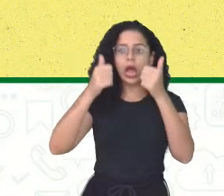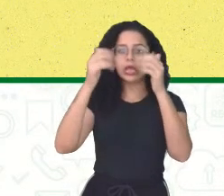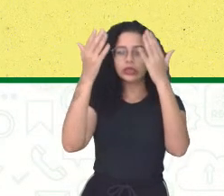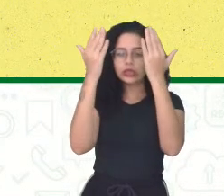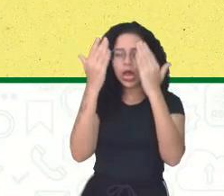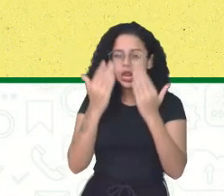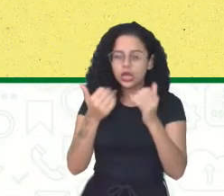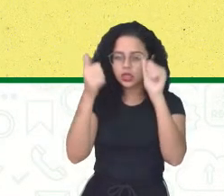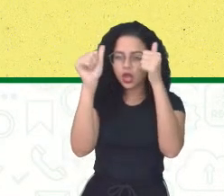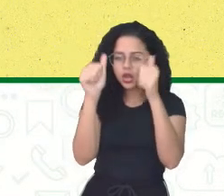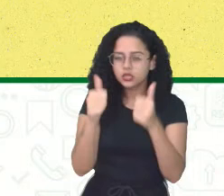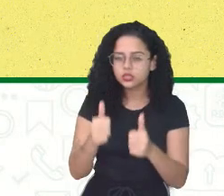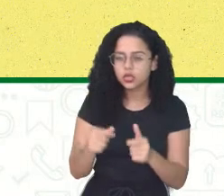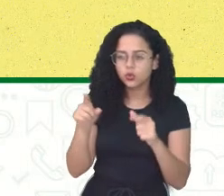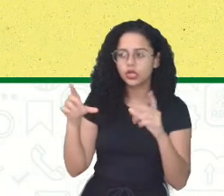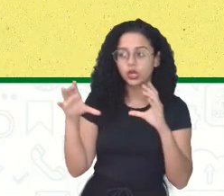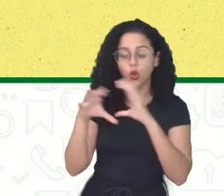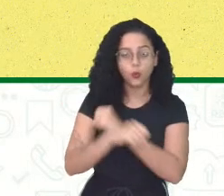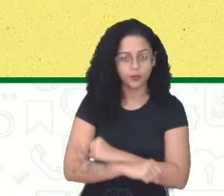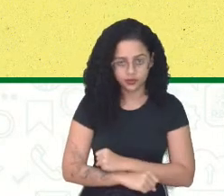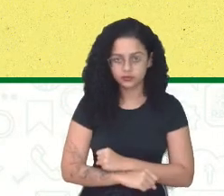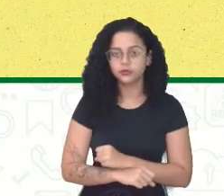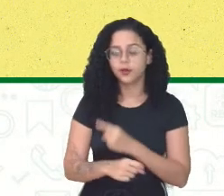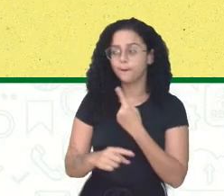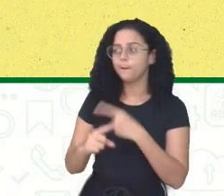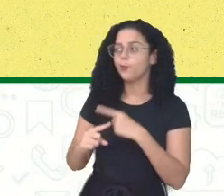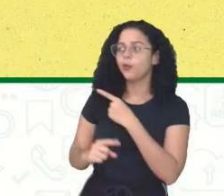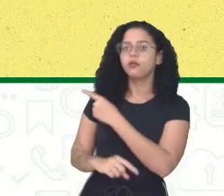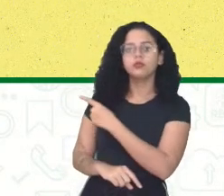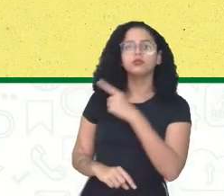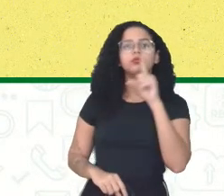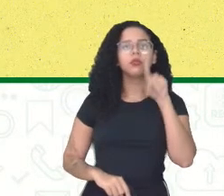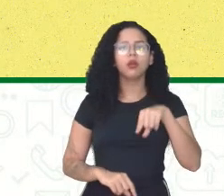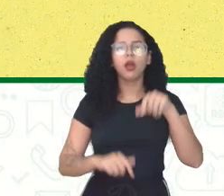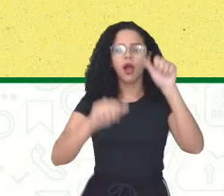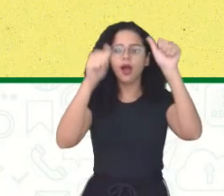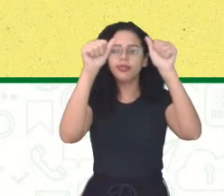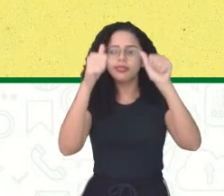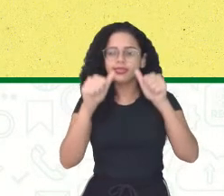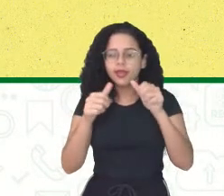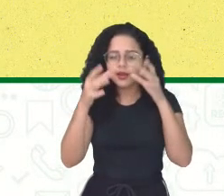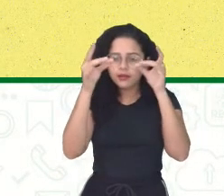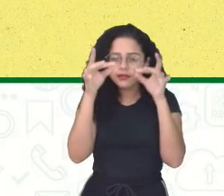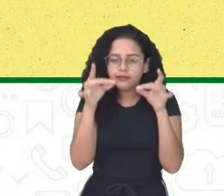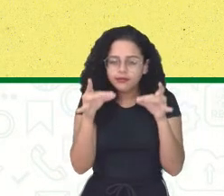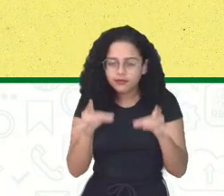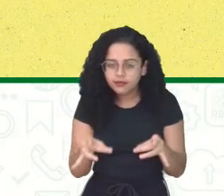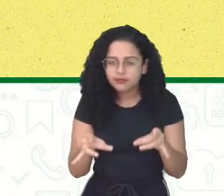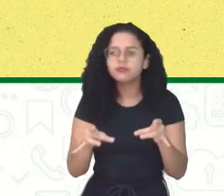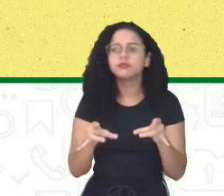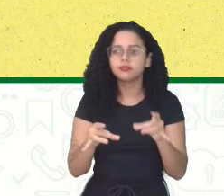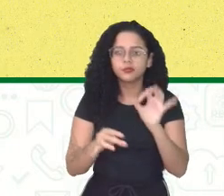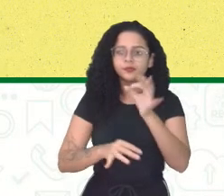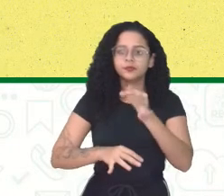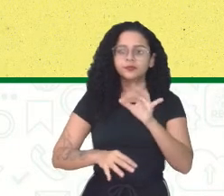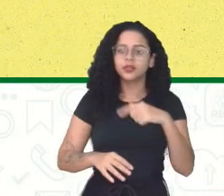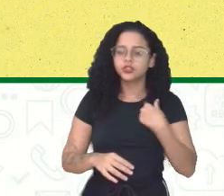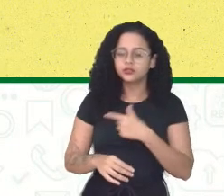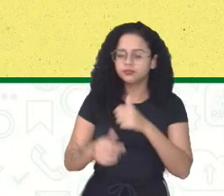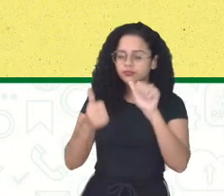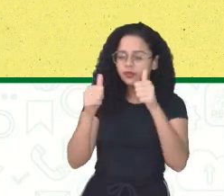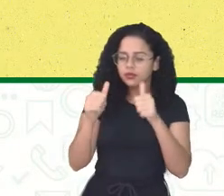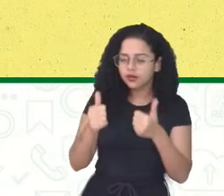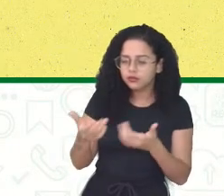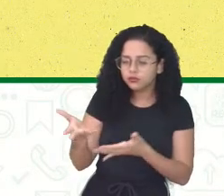analisando ele totalmente, né? Porque isso é a análise crítica, tá? A gente analisa